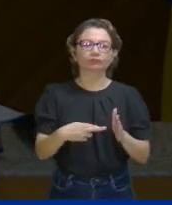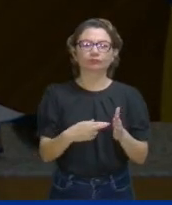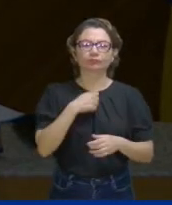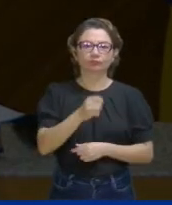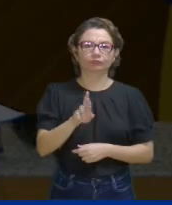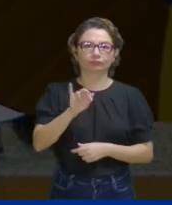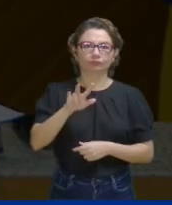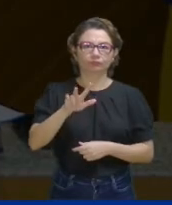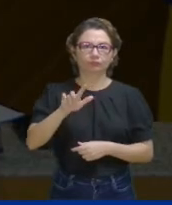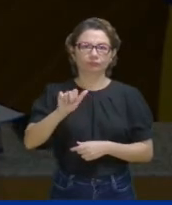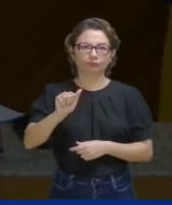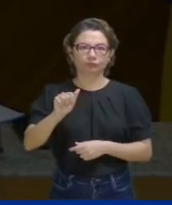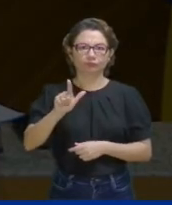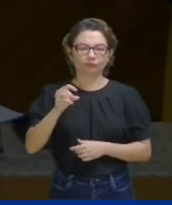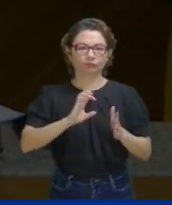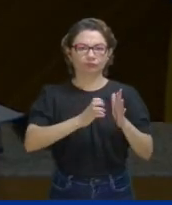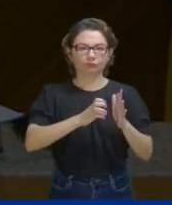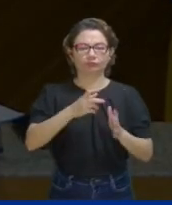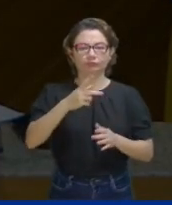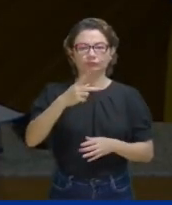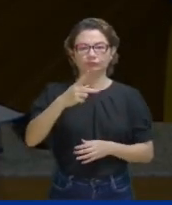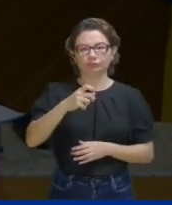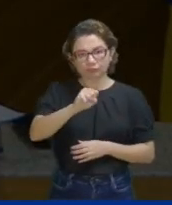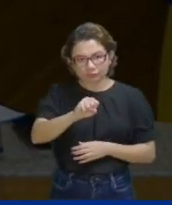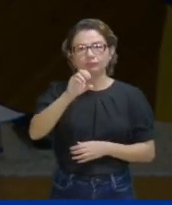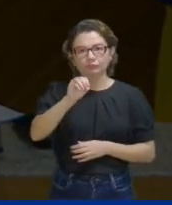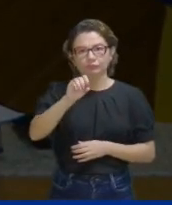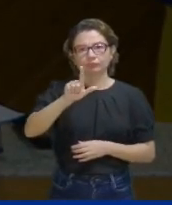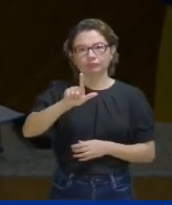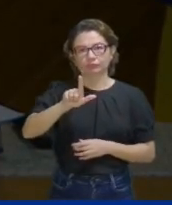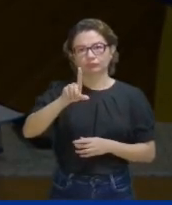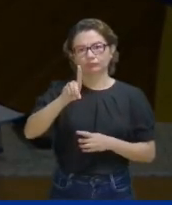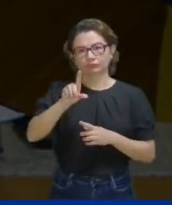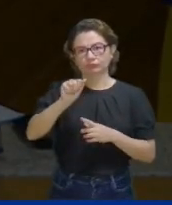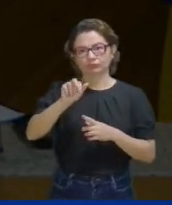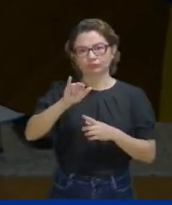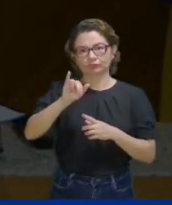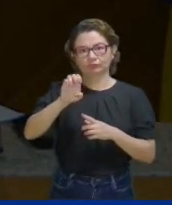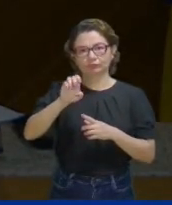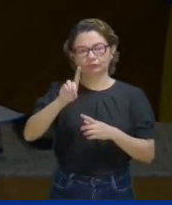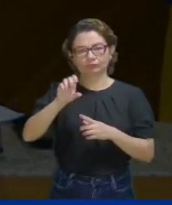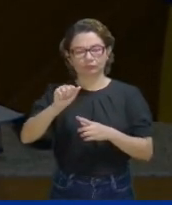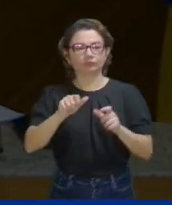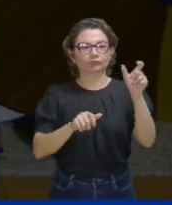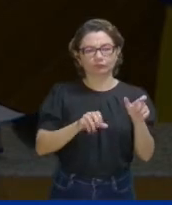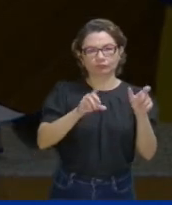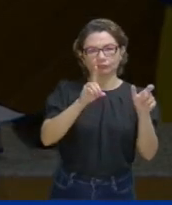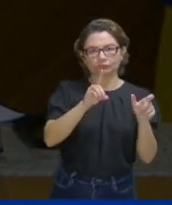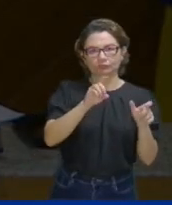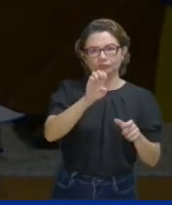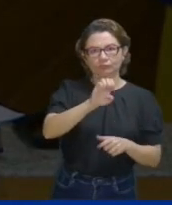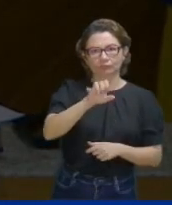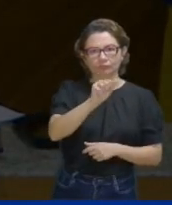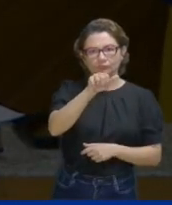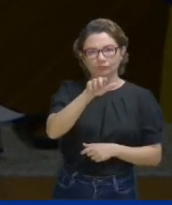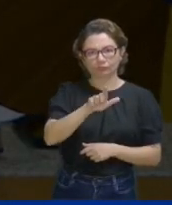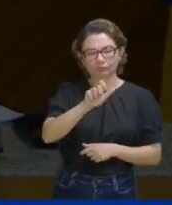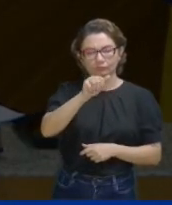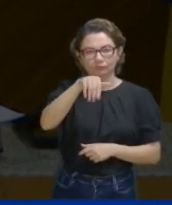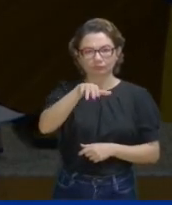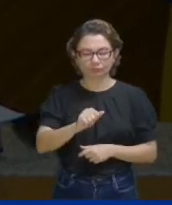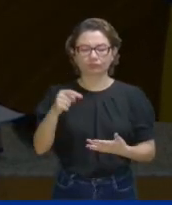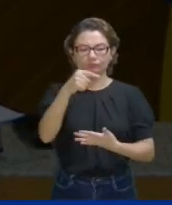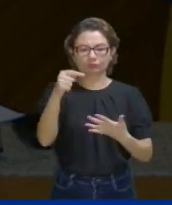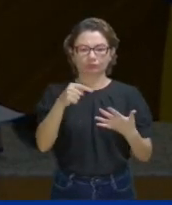Valente, e o interessado é o Solidariedade. E também Dejalma Espírito Santo Ferreira Gomes.